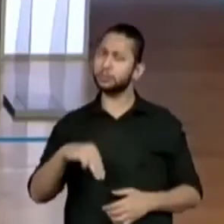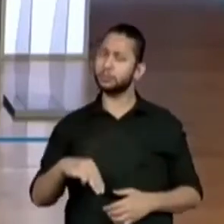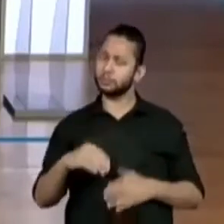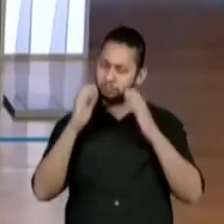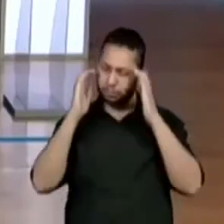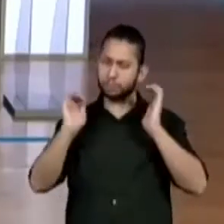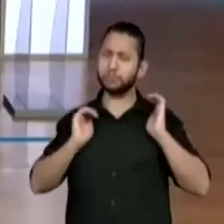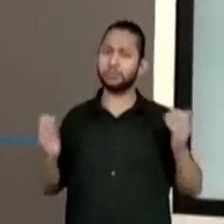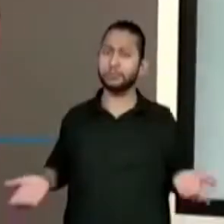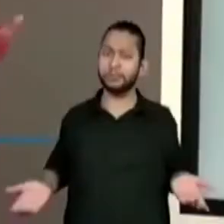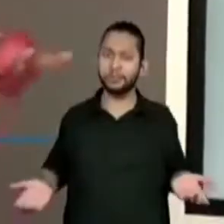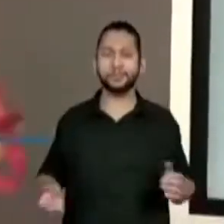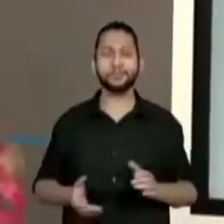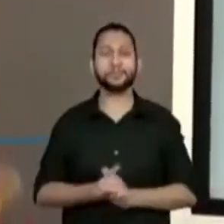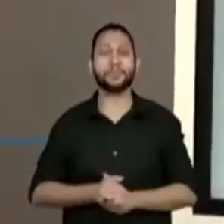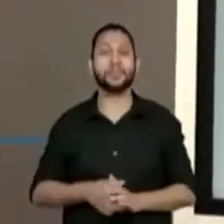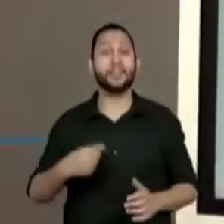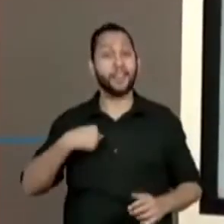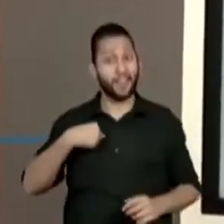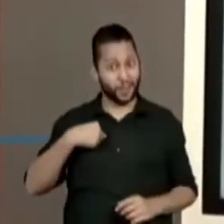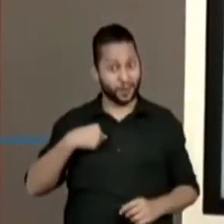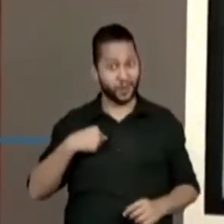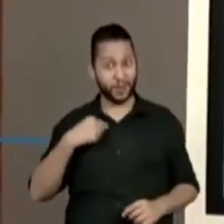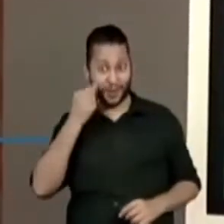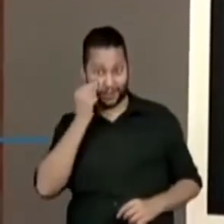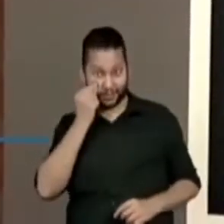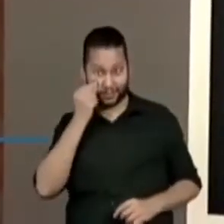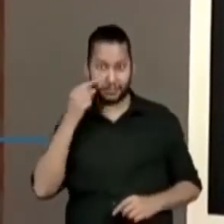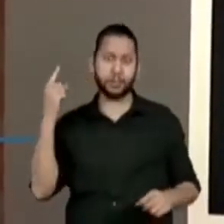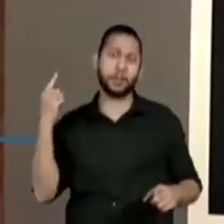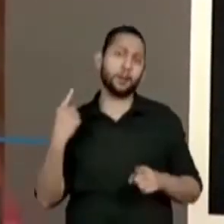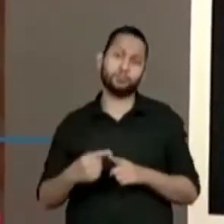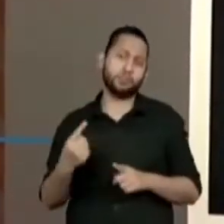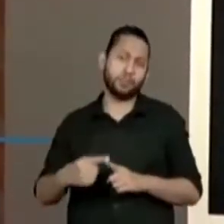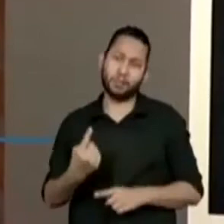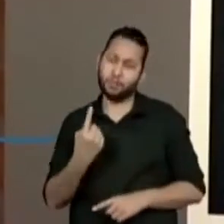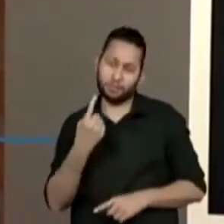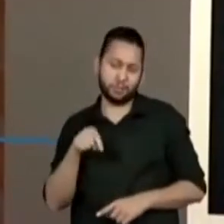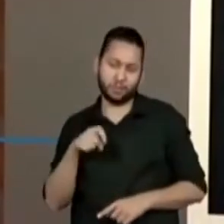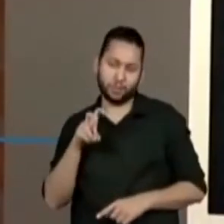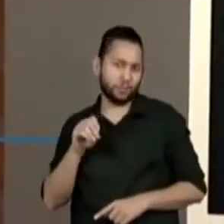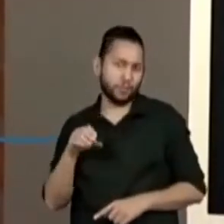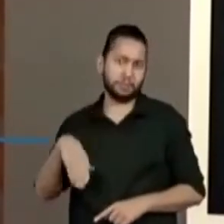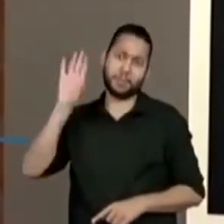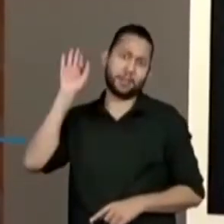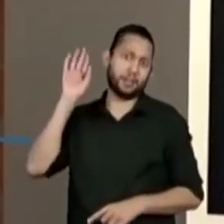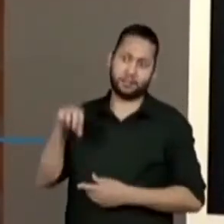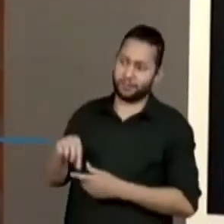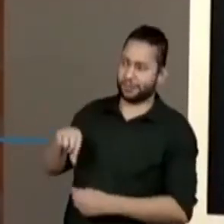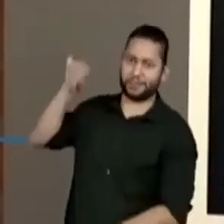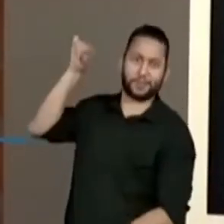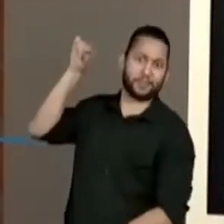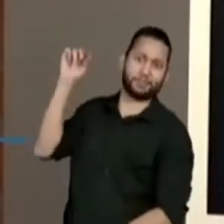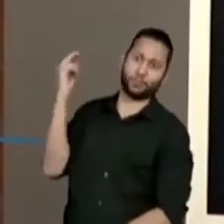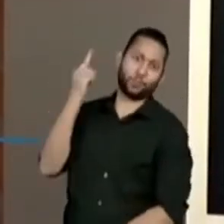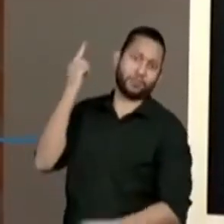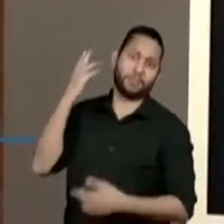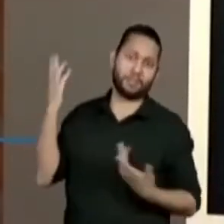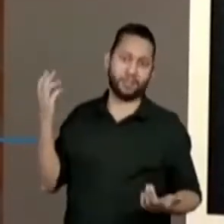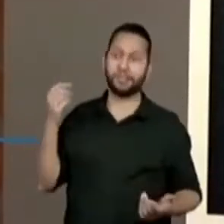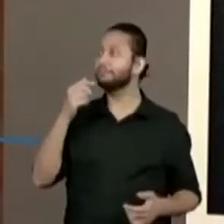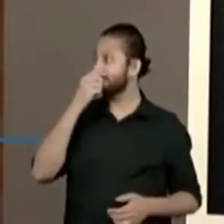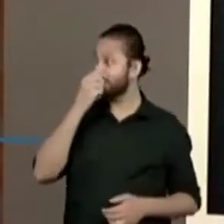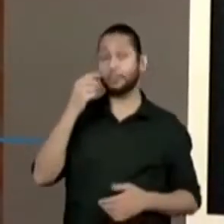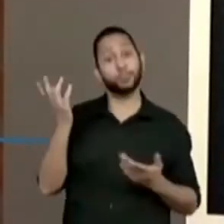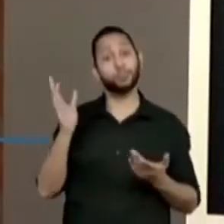aí eu só não me medi, por que não foi o inverso? Porque eu sou muito maior. E aí a fita não ia dar. Por isso que eu